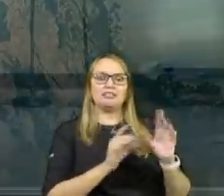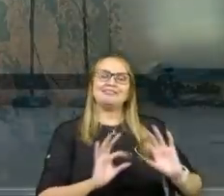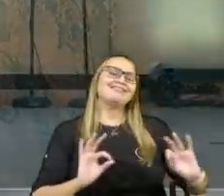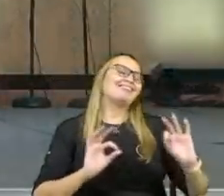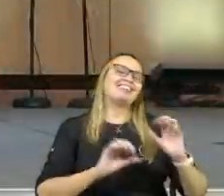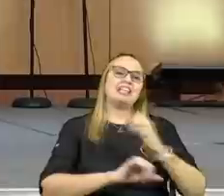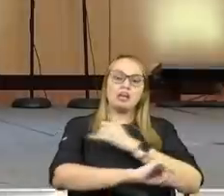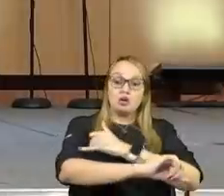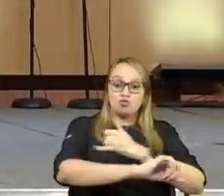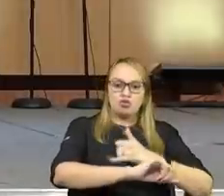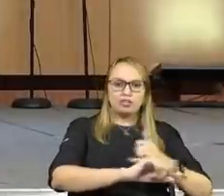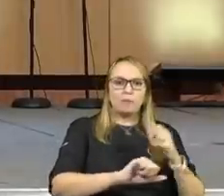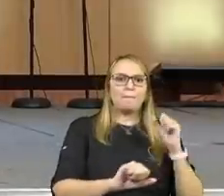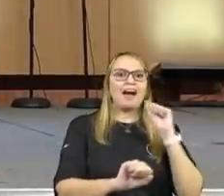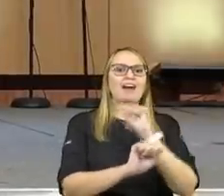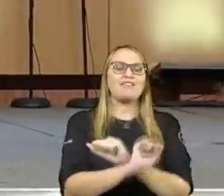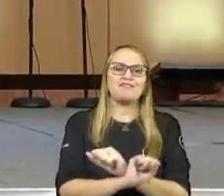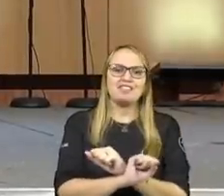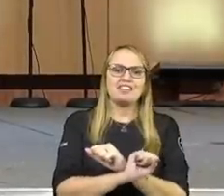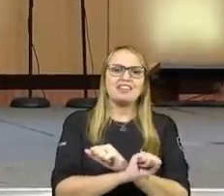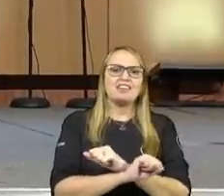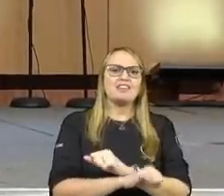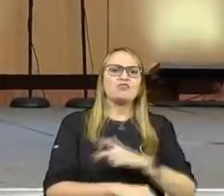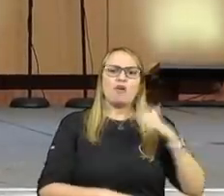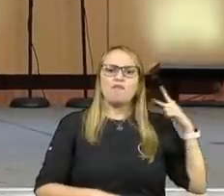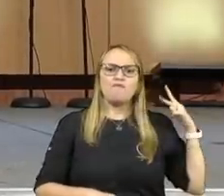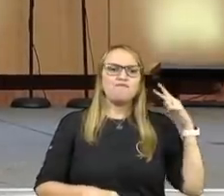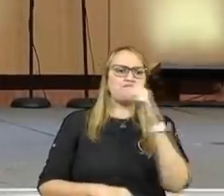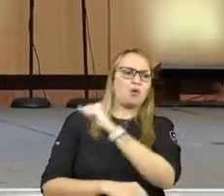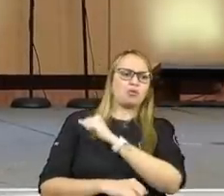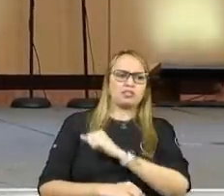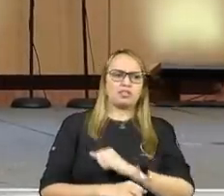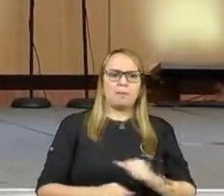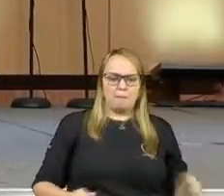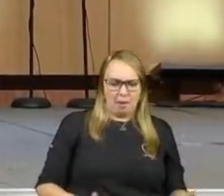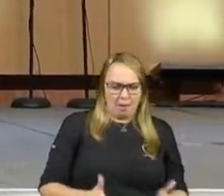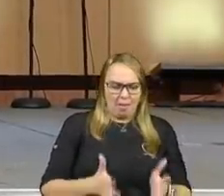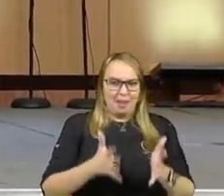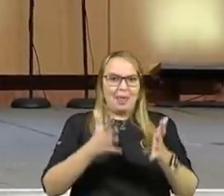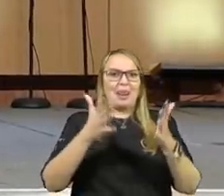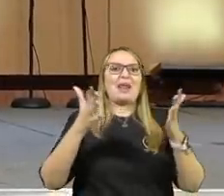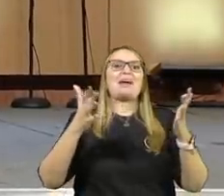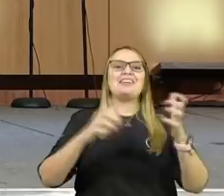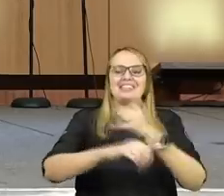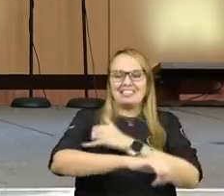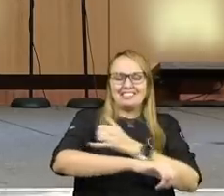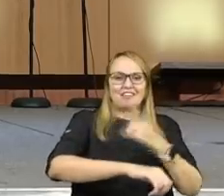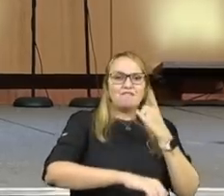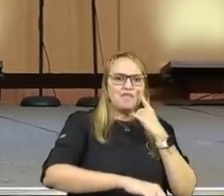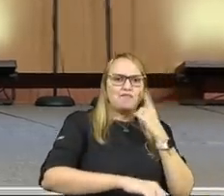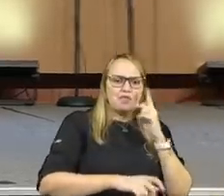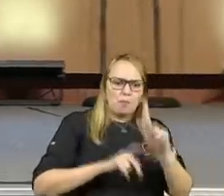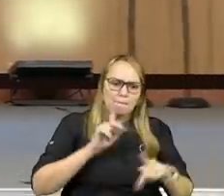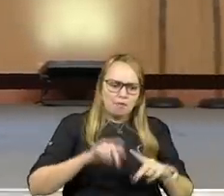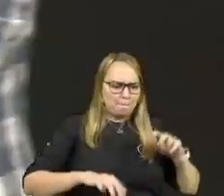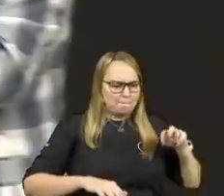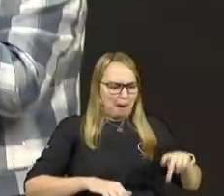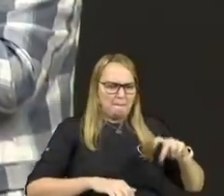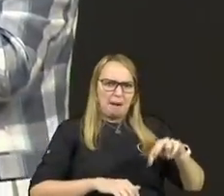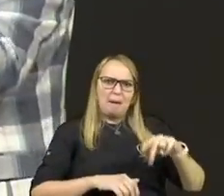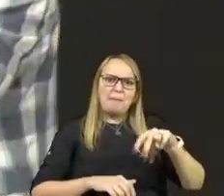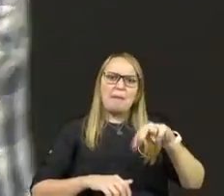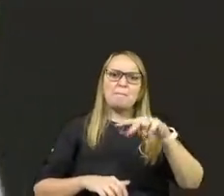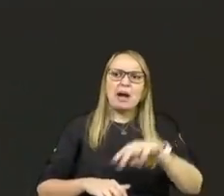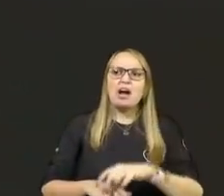Jordão parou com toda a sua força para ver o povo de Deus passar a caminho da vitória. Gente